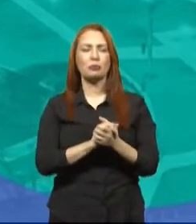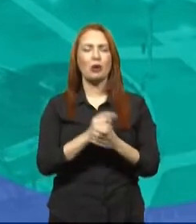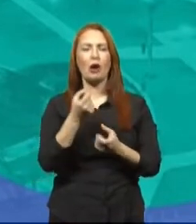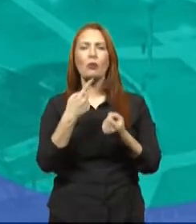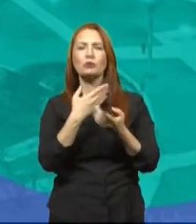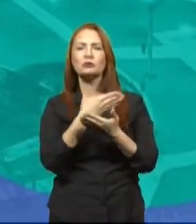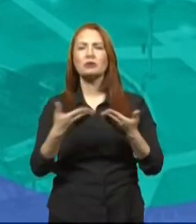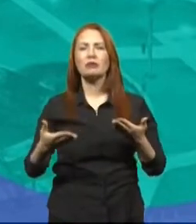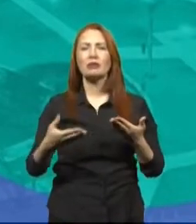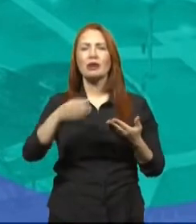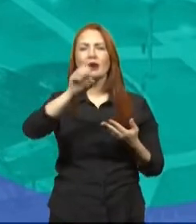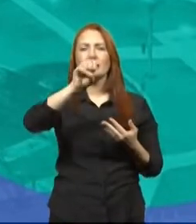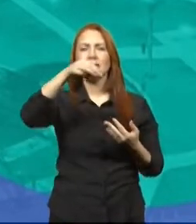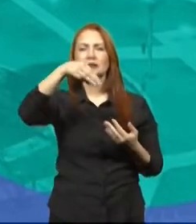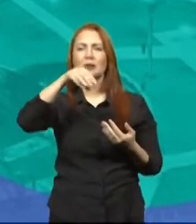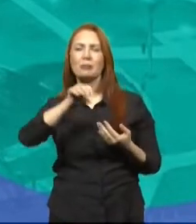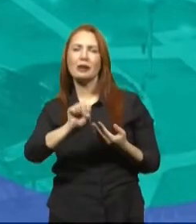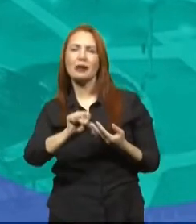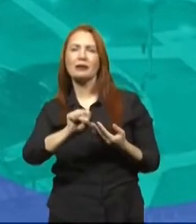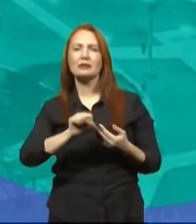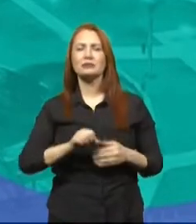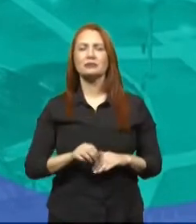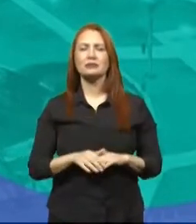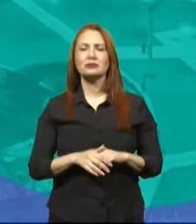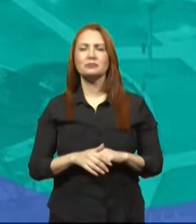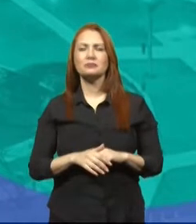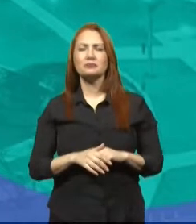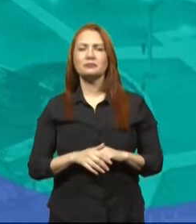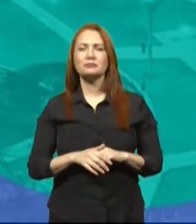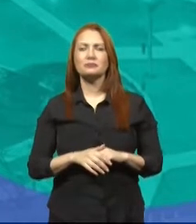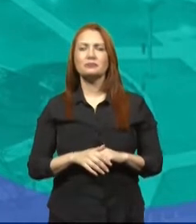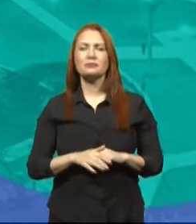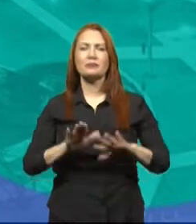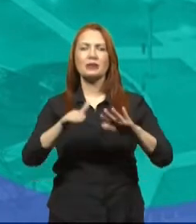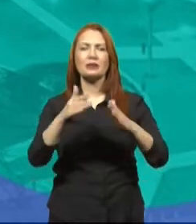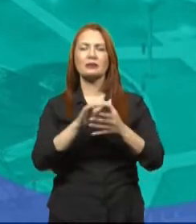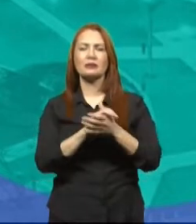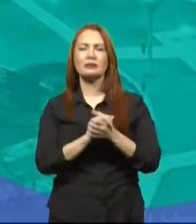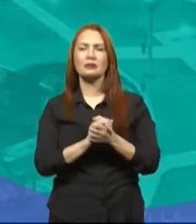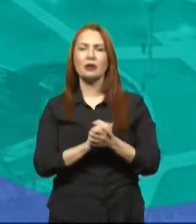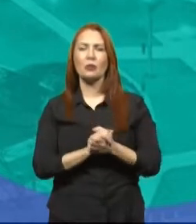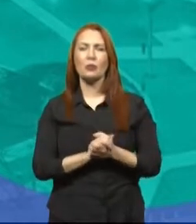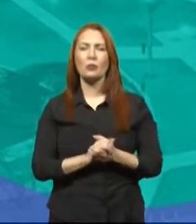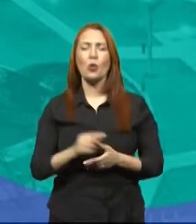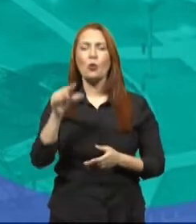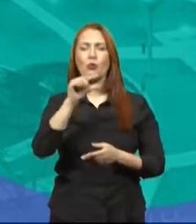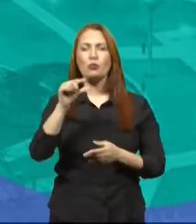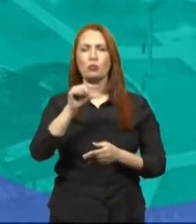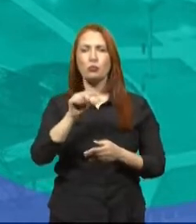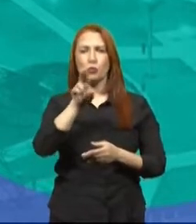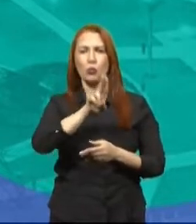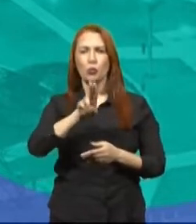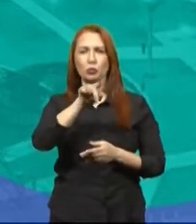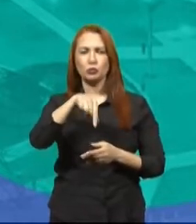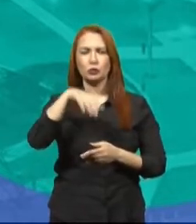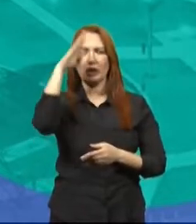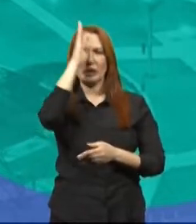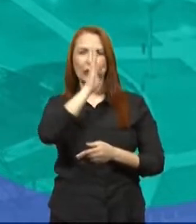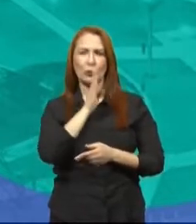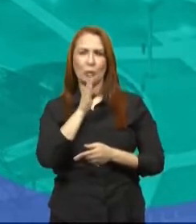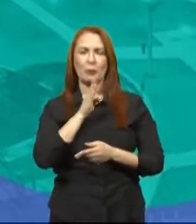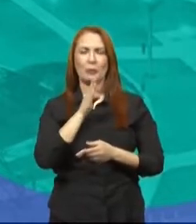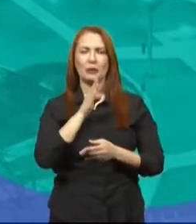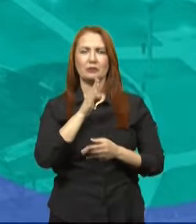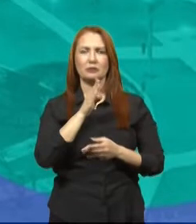cresceram, ficaram de uso, principalmente no Brasil, praticamente universal, como é o caso do WhatsApp. E eu vejo no